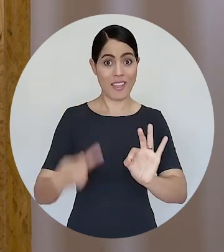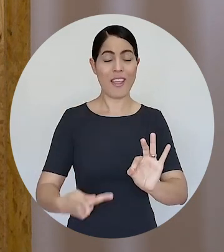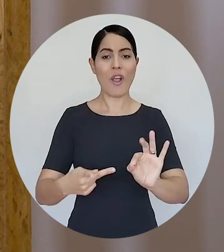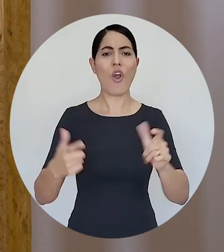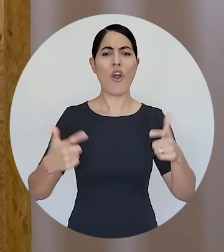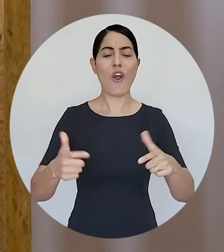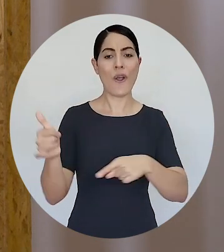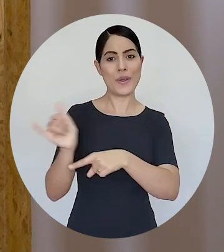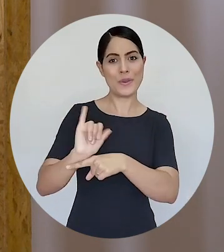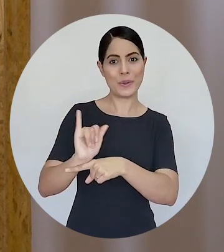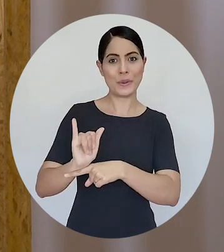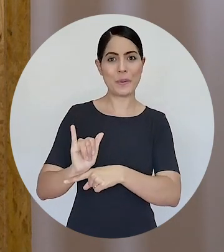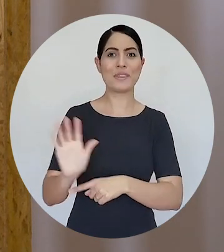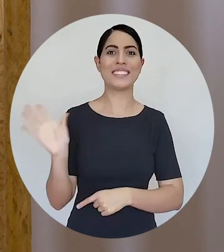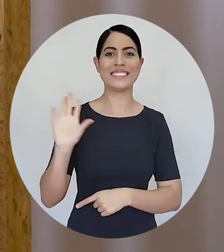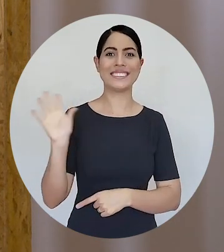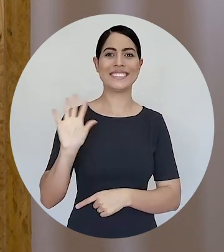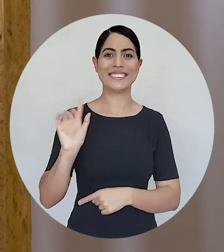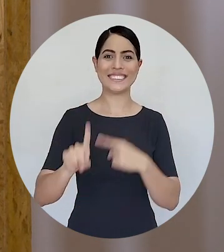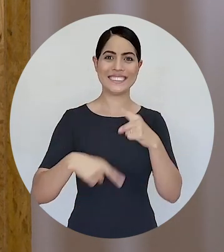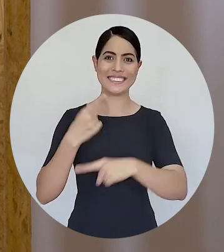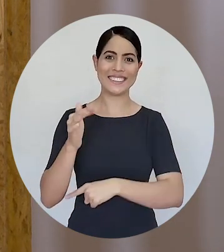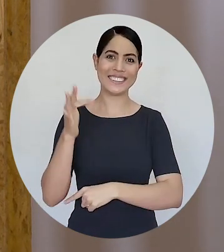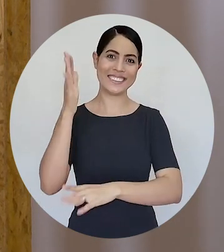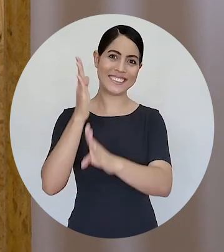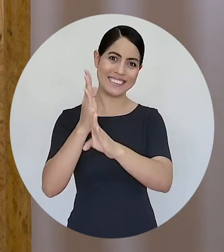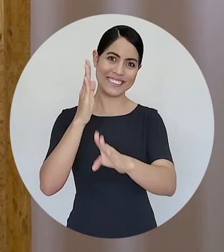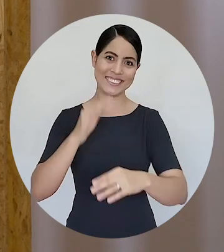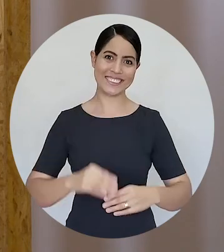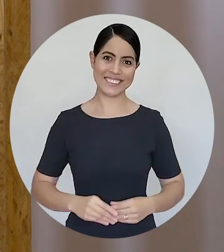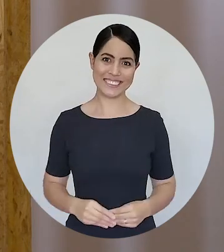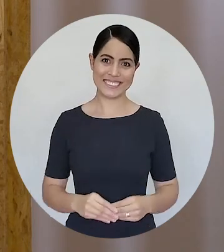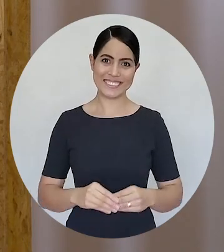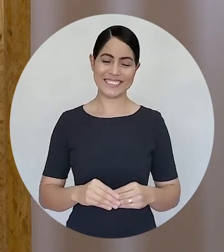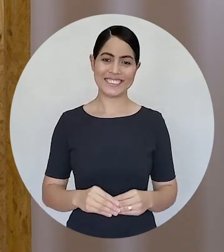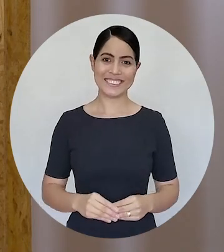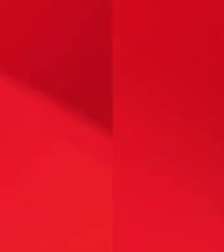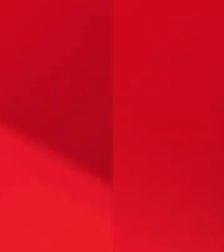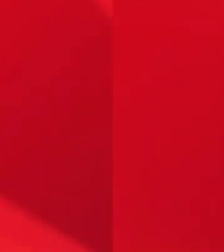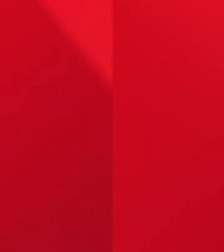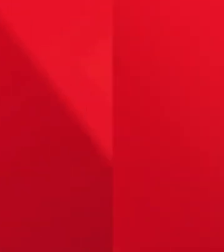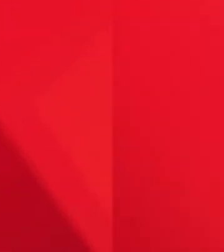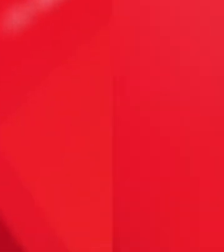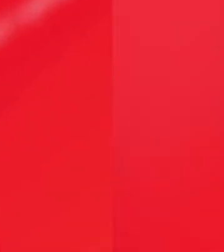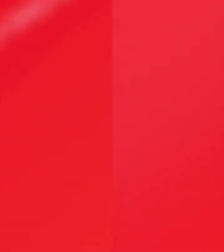este e outros programas no nosso canal no YouTube. Tchau e até mais!